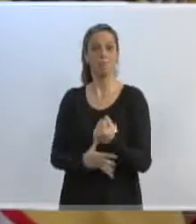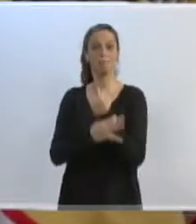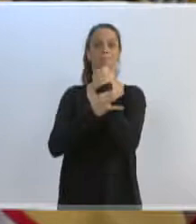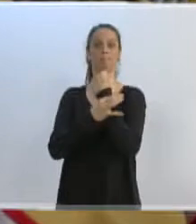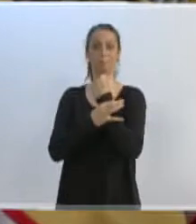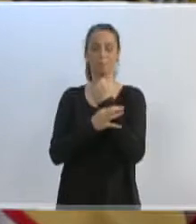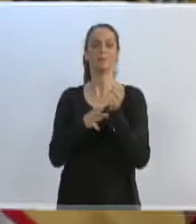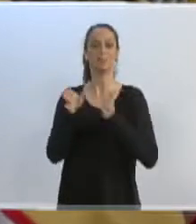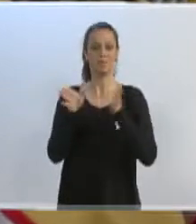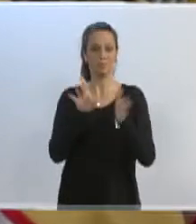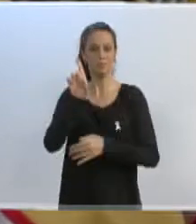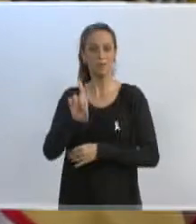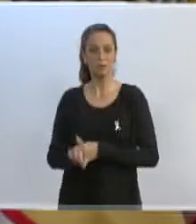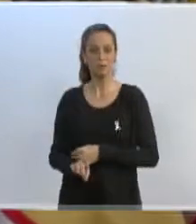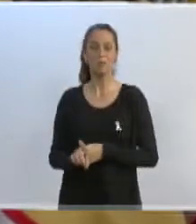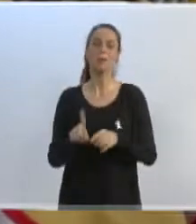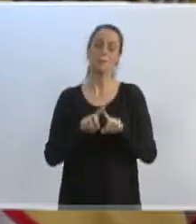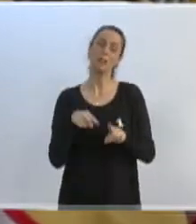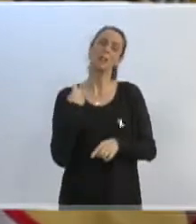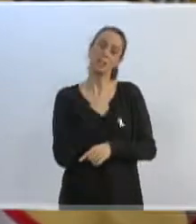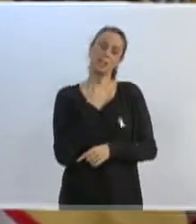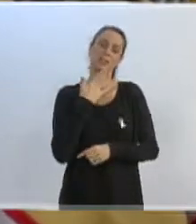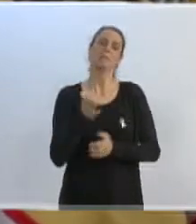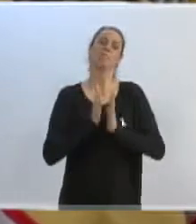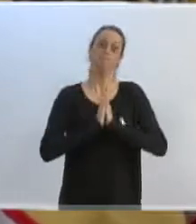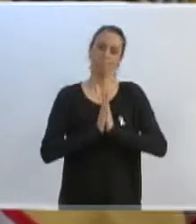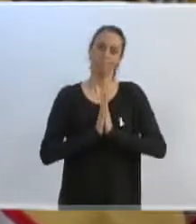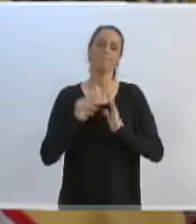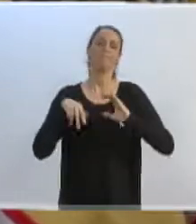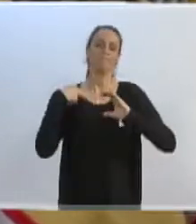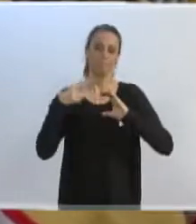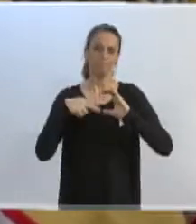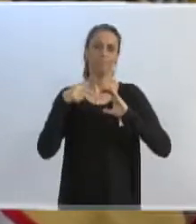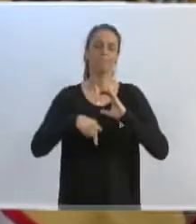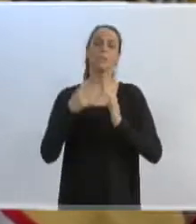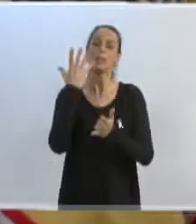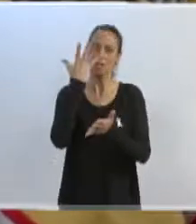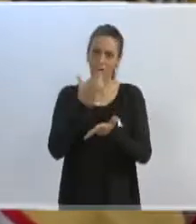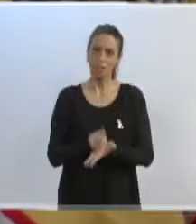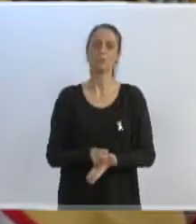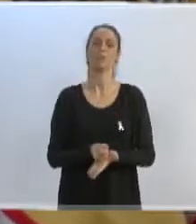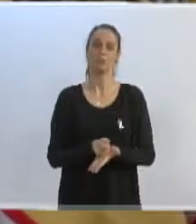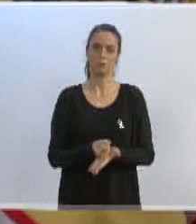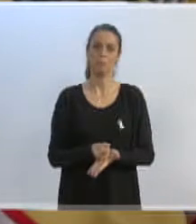de deficiência. Então, esse é mais um apelo que a gente faz aqui nessa Casa Legislativa, registra